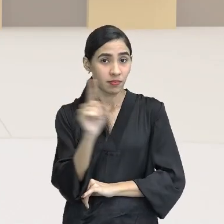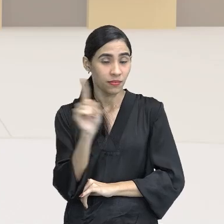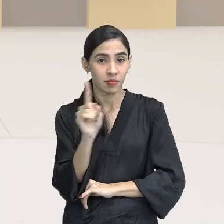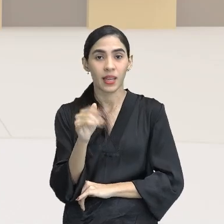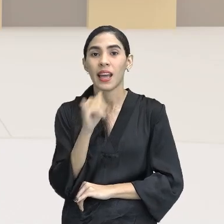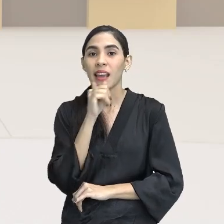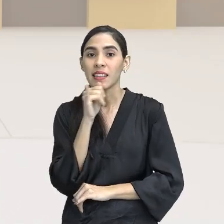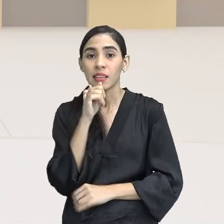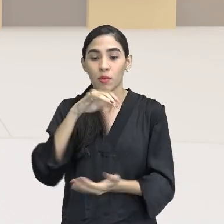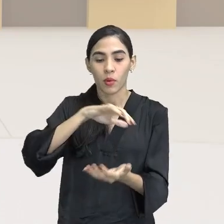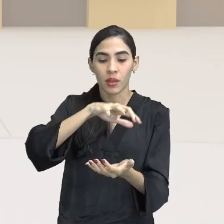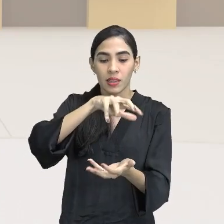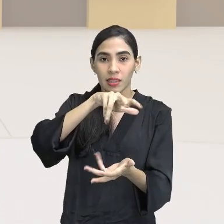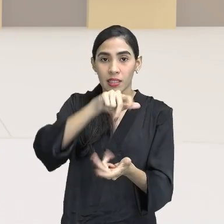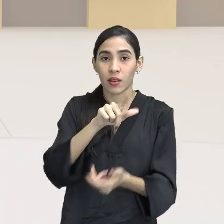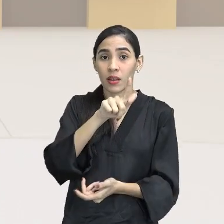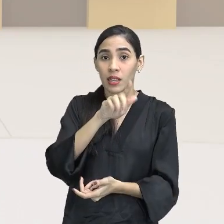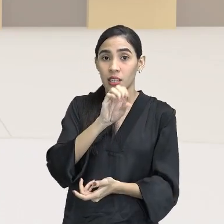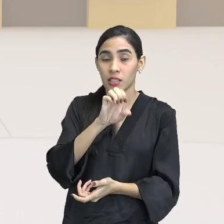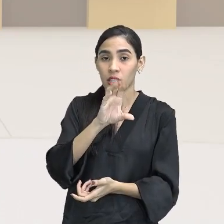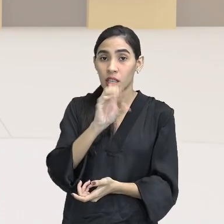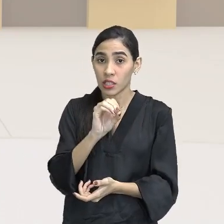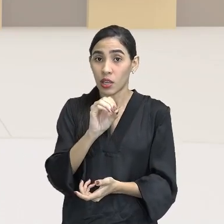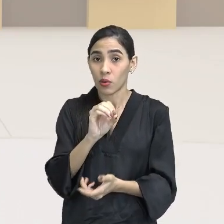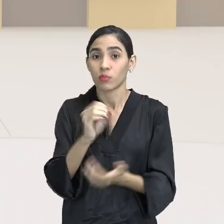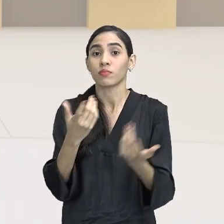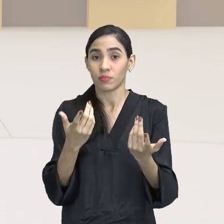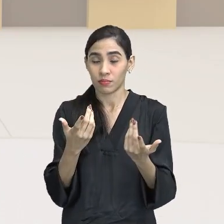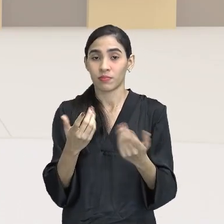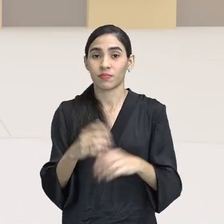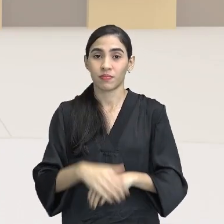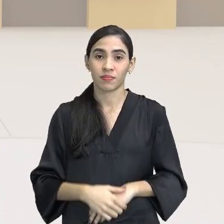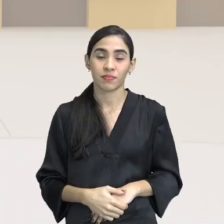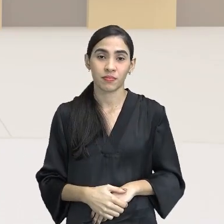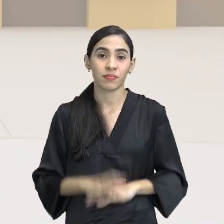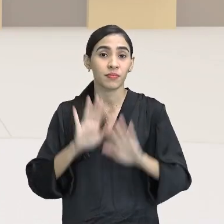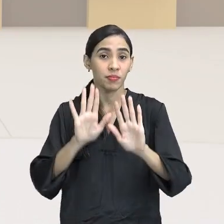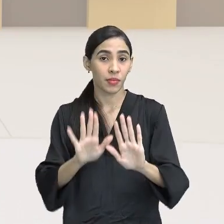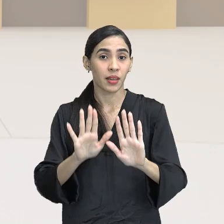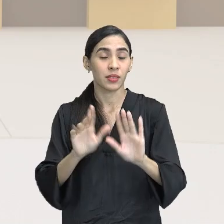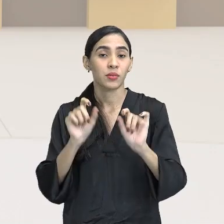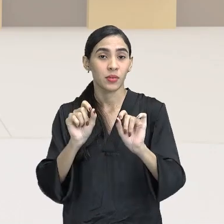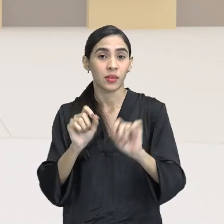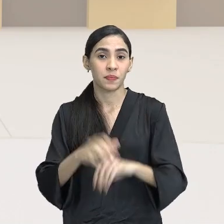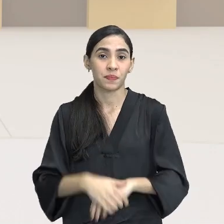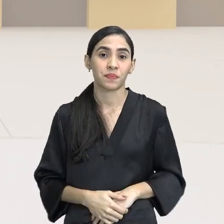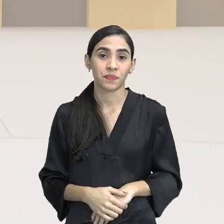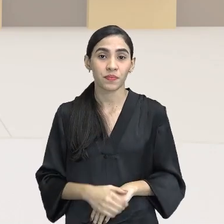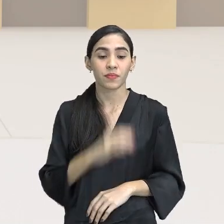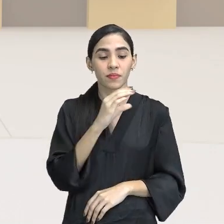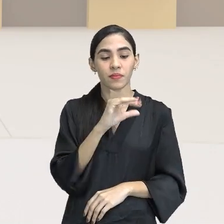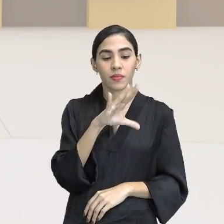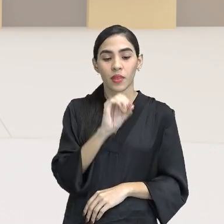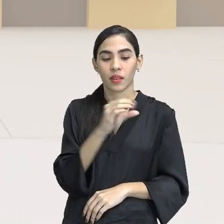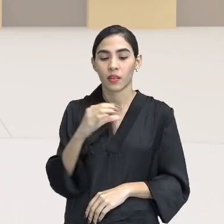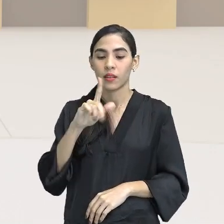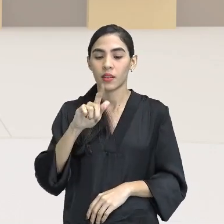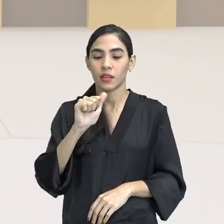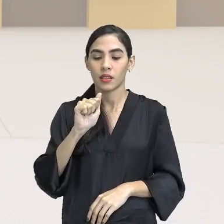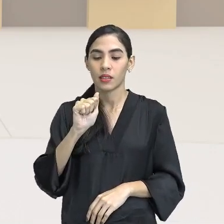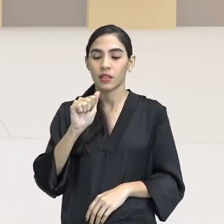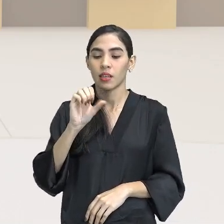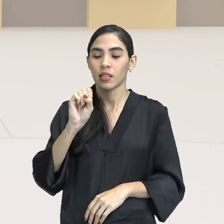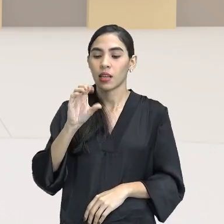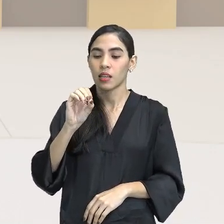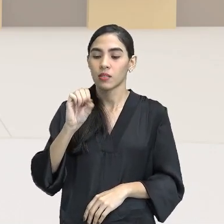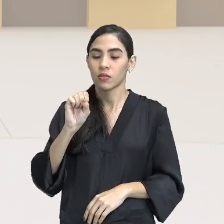que a gente está falando da Terra. Geo, sempre voltado para a Terra, tá bom? Então, além do ciclo gasoso, nós também temos